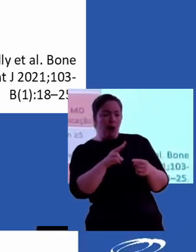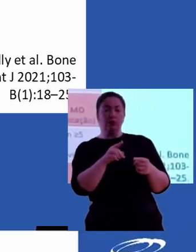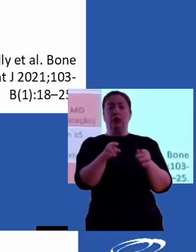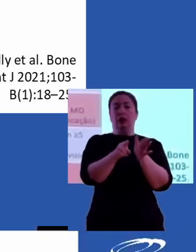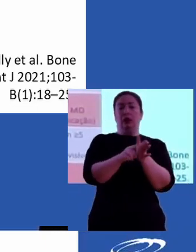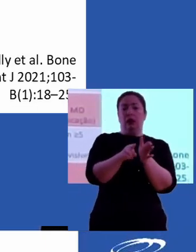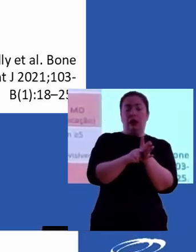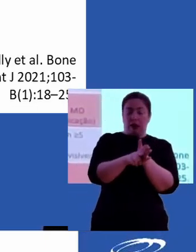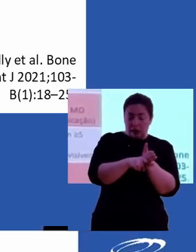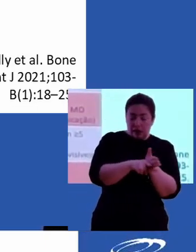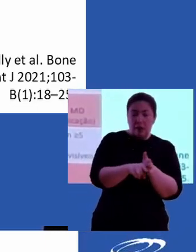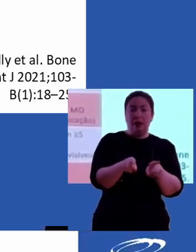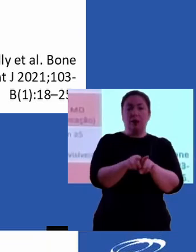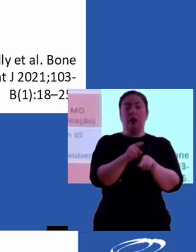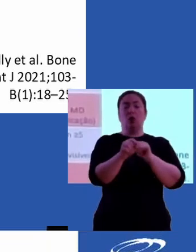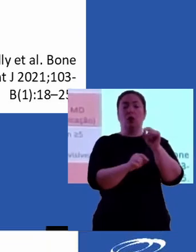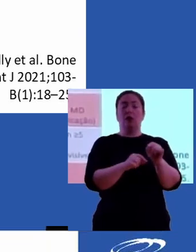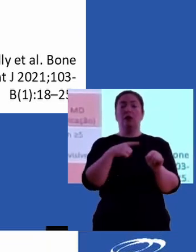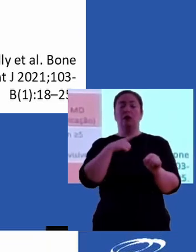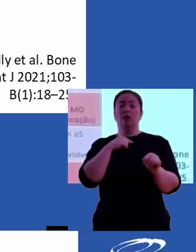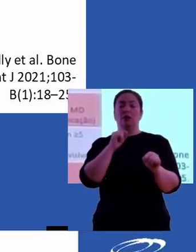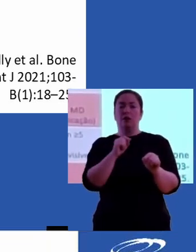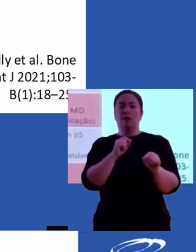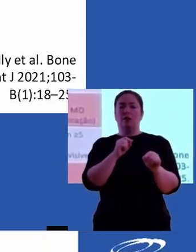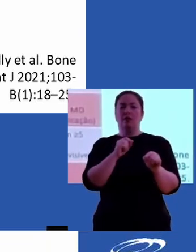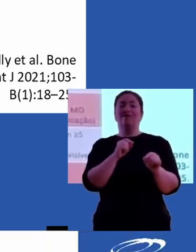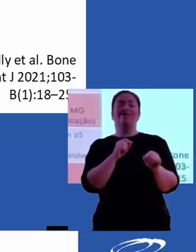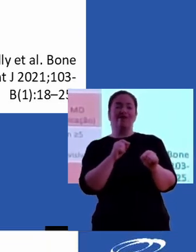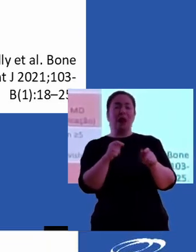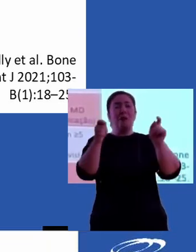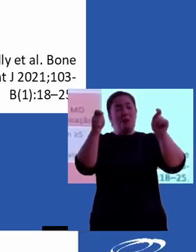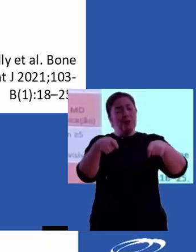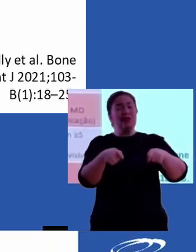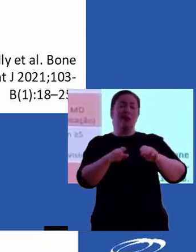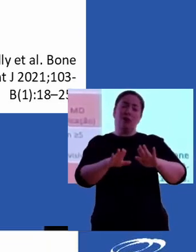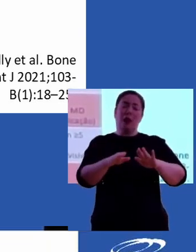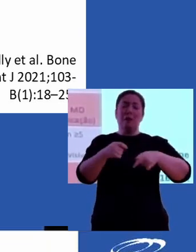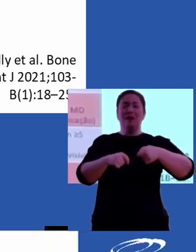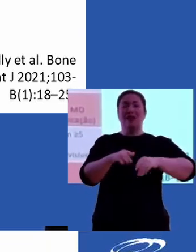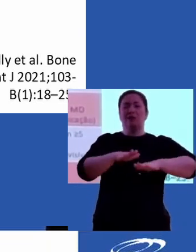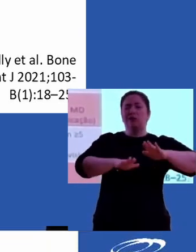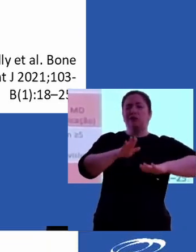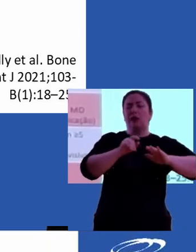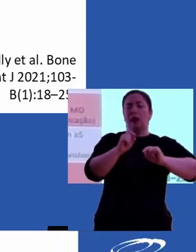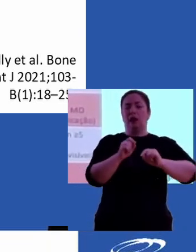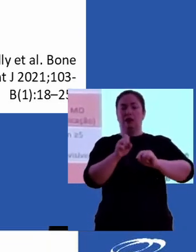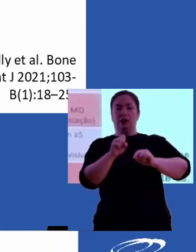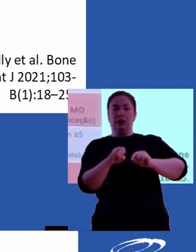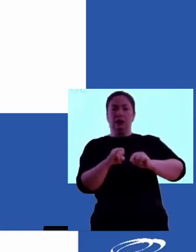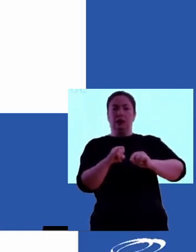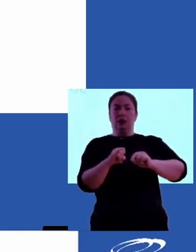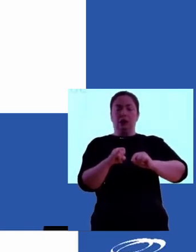positivo, também gera esse diagnóstico de infecção provável. Quando você tem tudo negativo, a infecção é